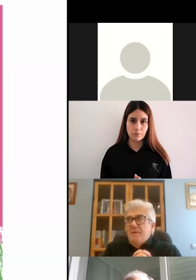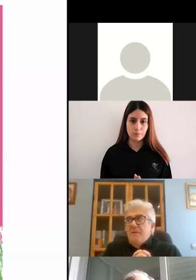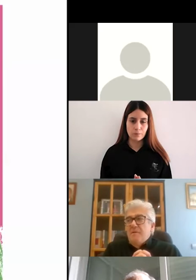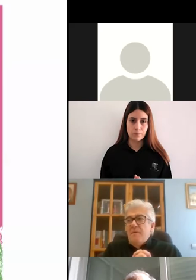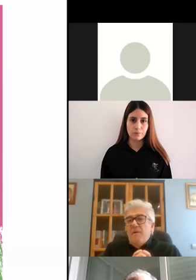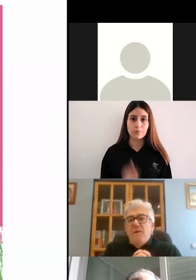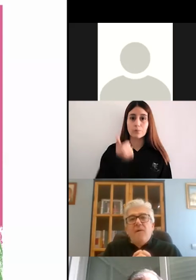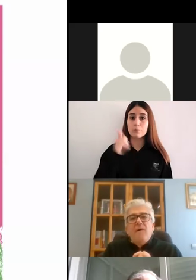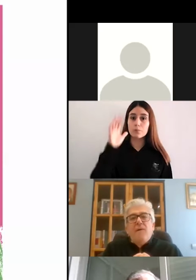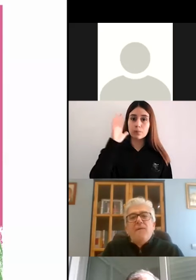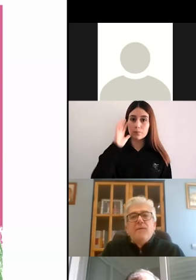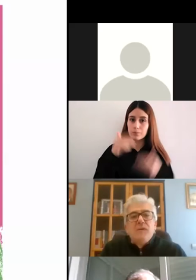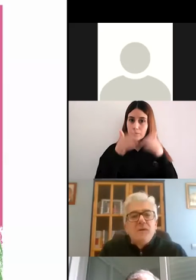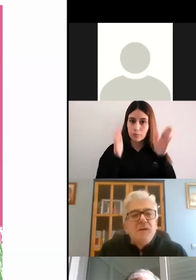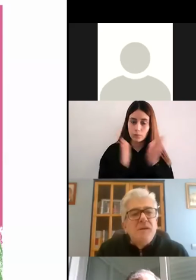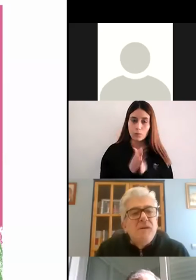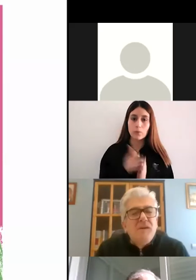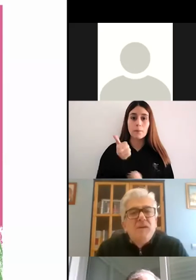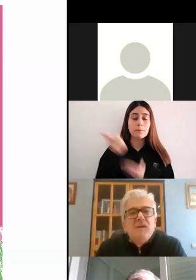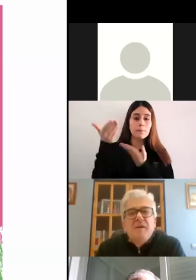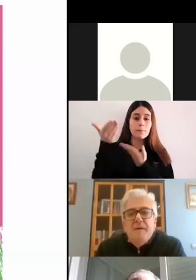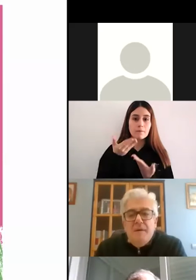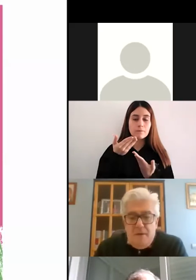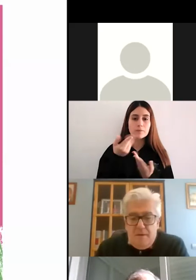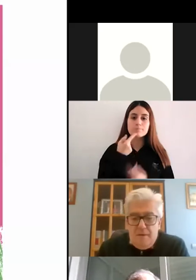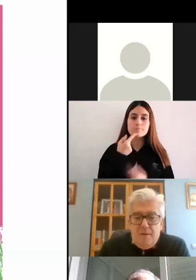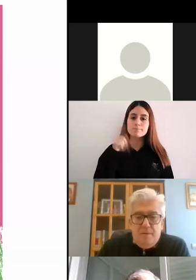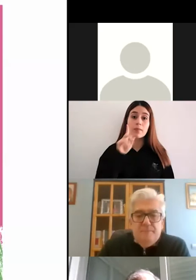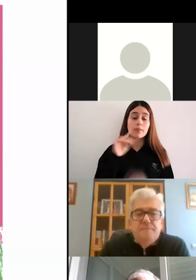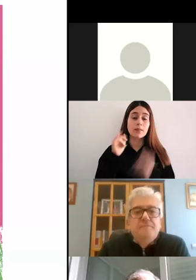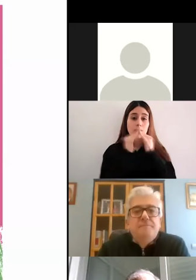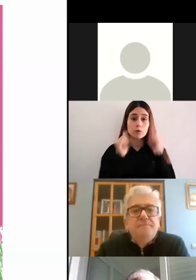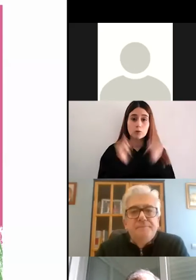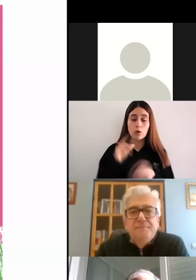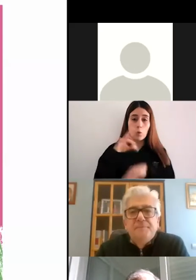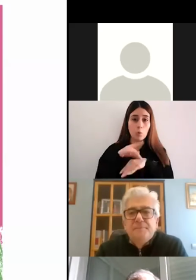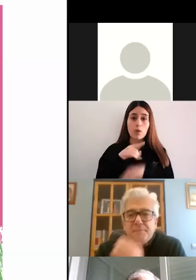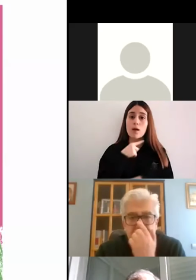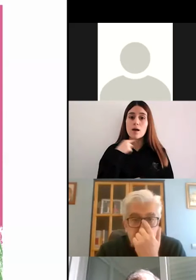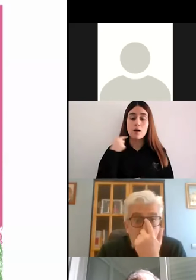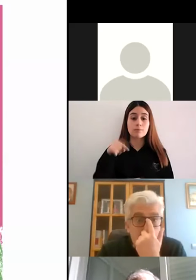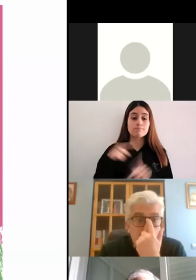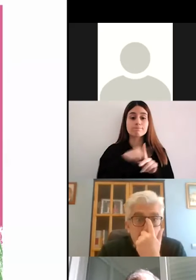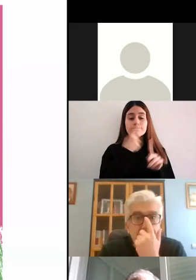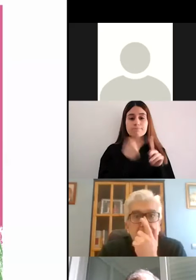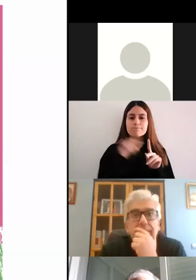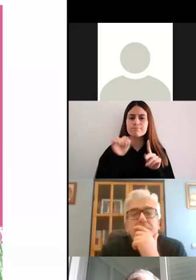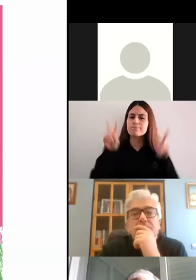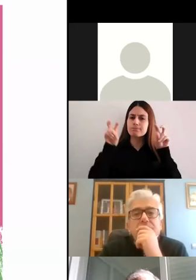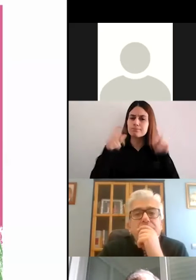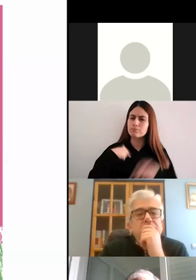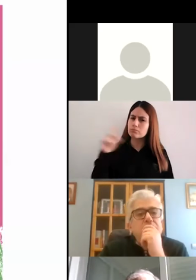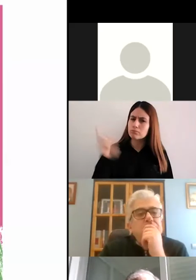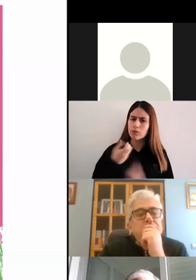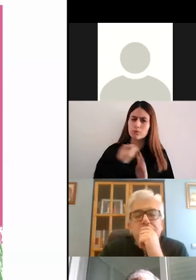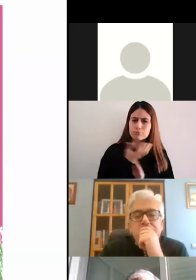Boa tarde a todos. Bem-vindos a mais um Dia Internacional das Doenças Raras. Este ano subordinado ao tema Somos Muitos,